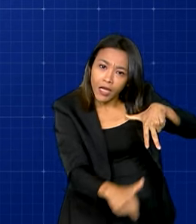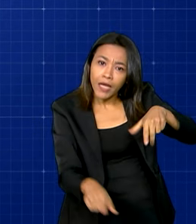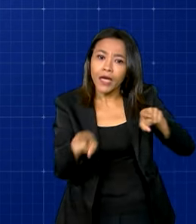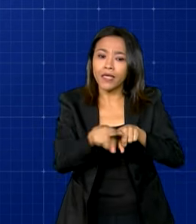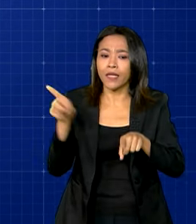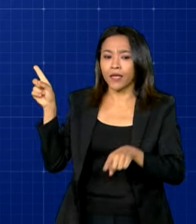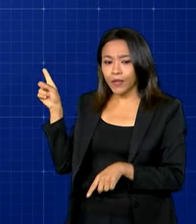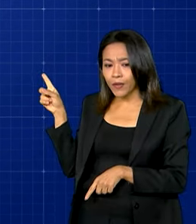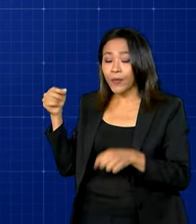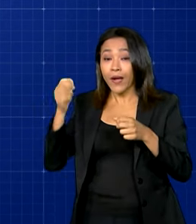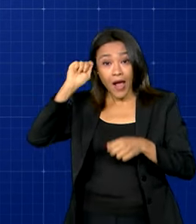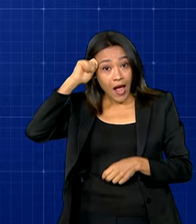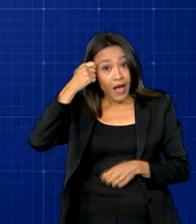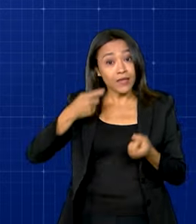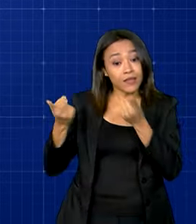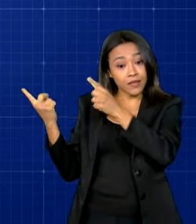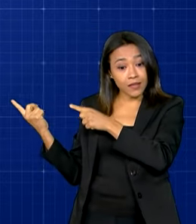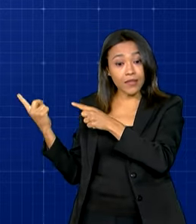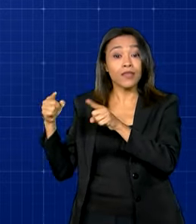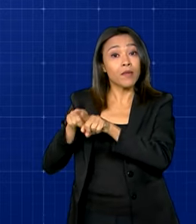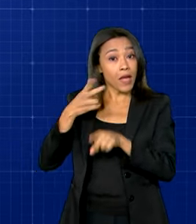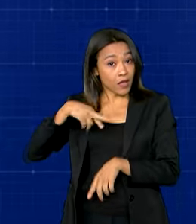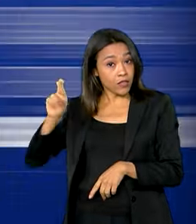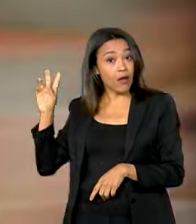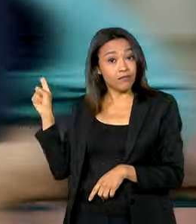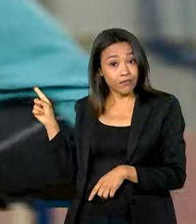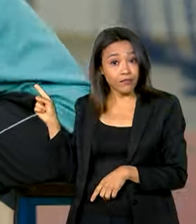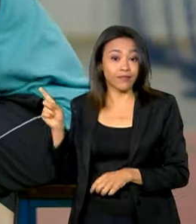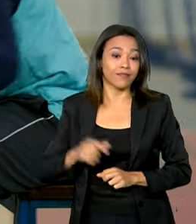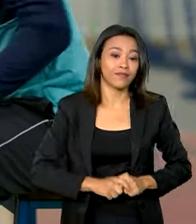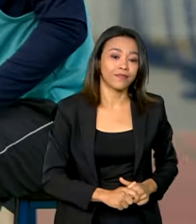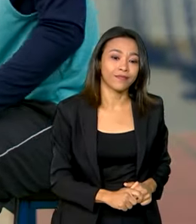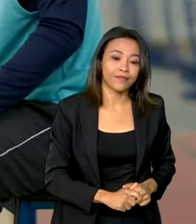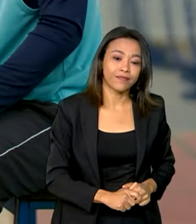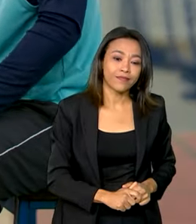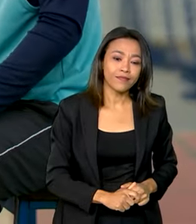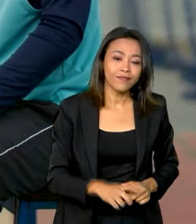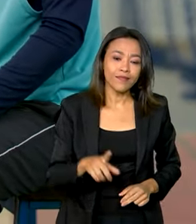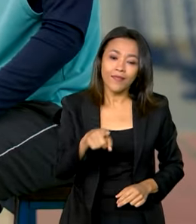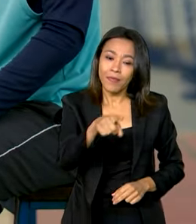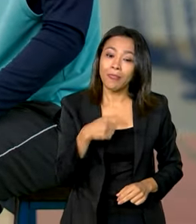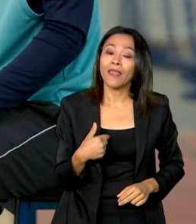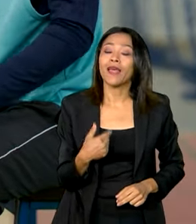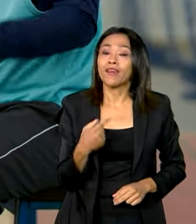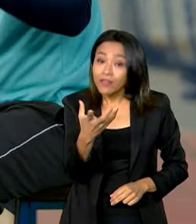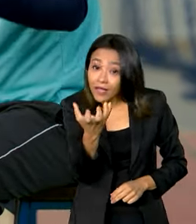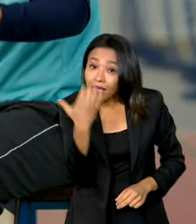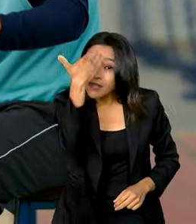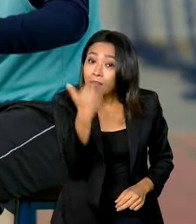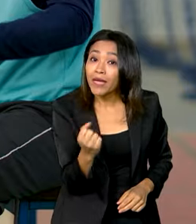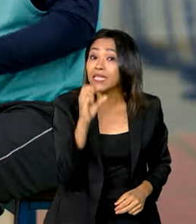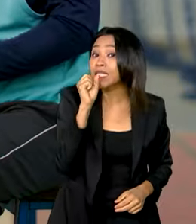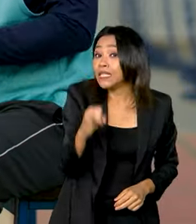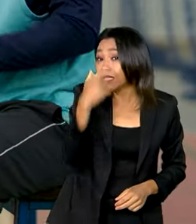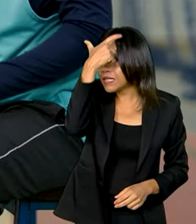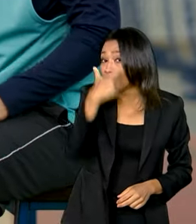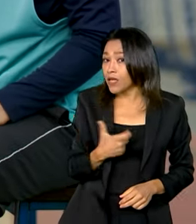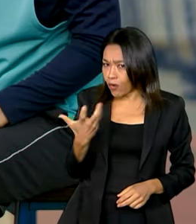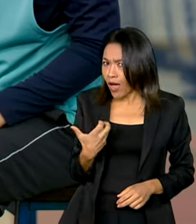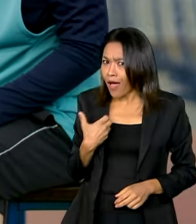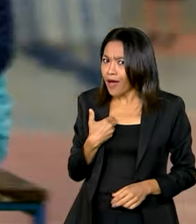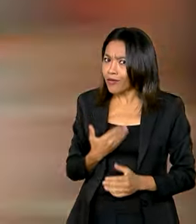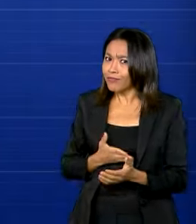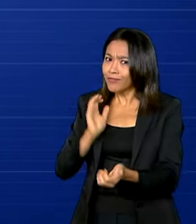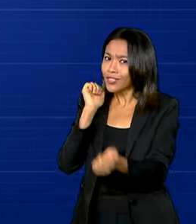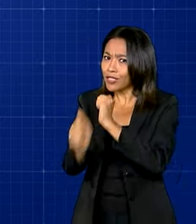sexual raça etnia e religião desconfiado você quer saber e se o estudante quiser seguir carreira